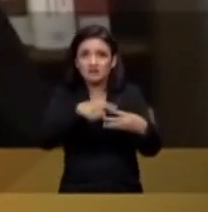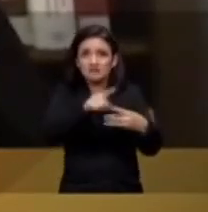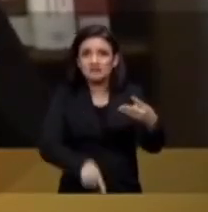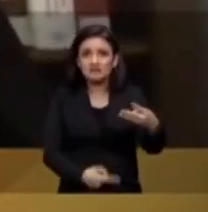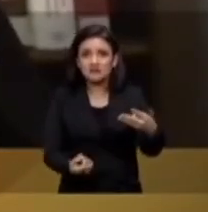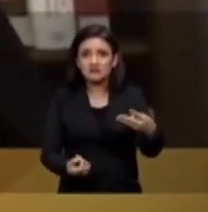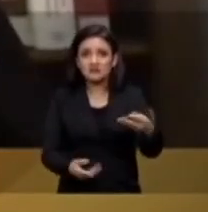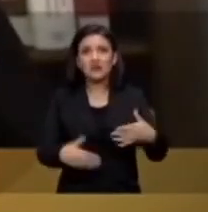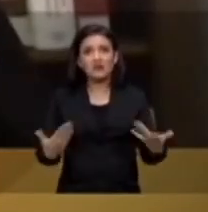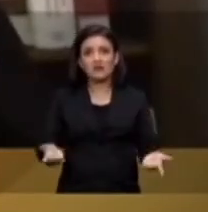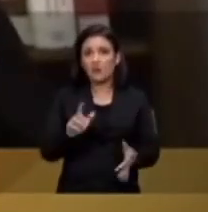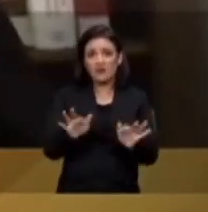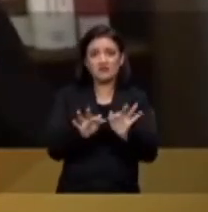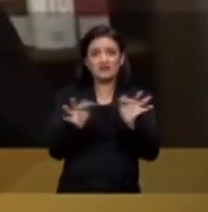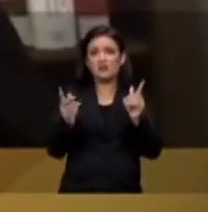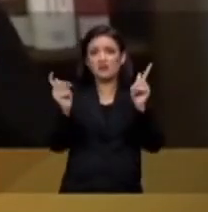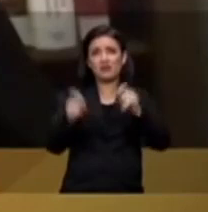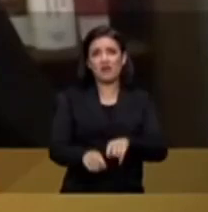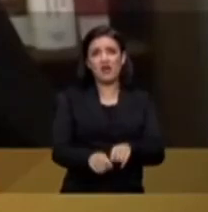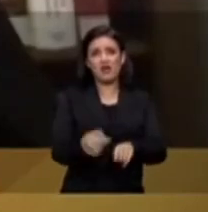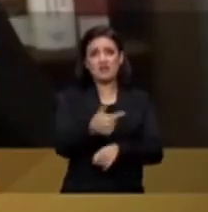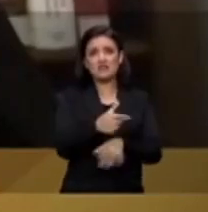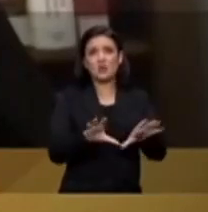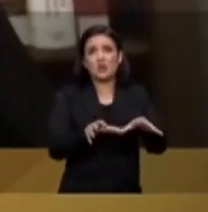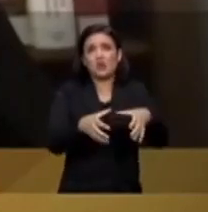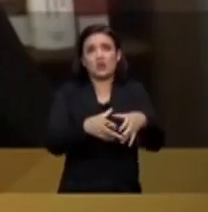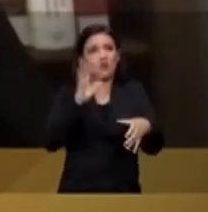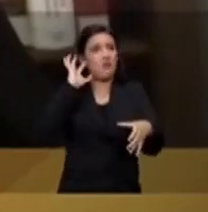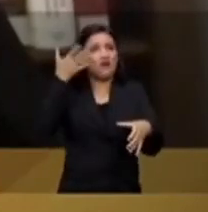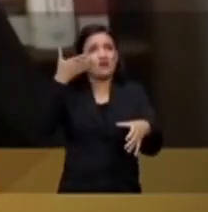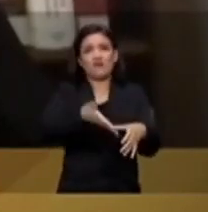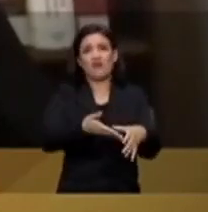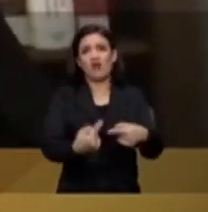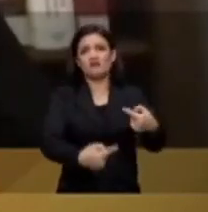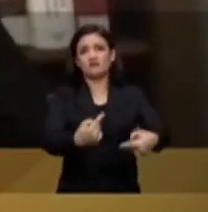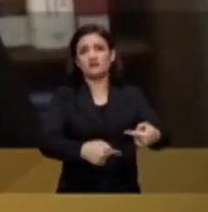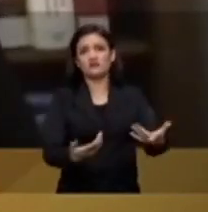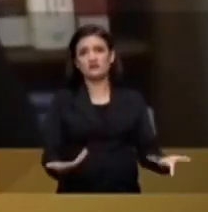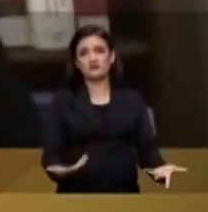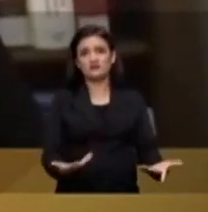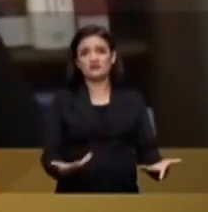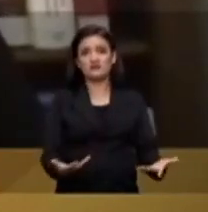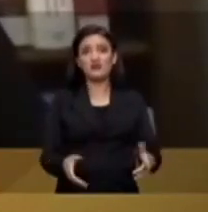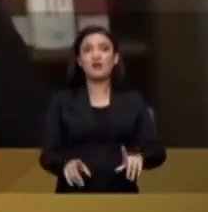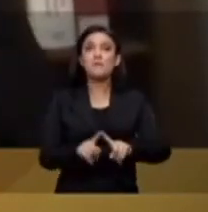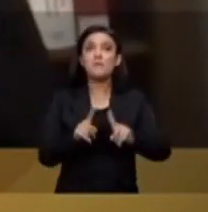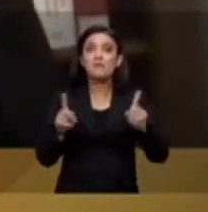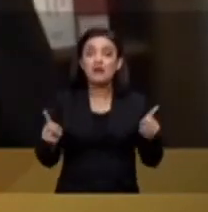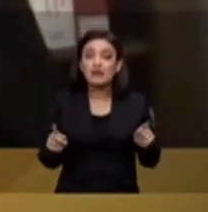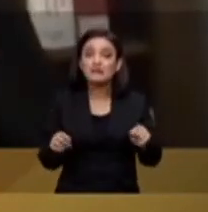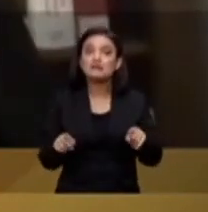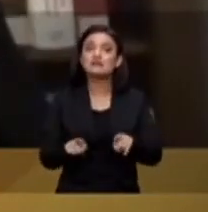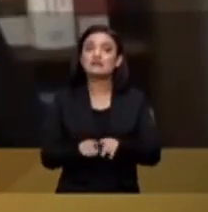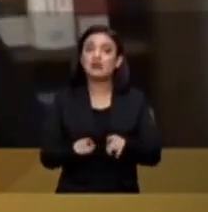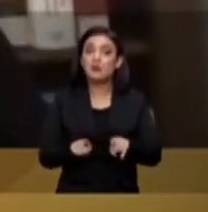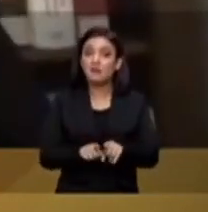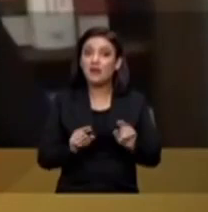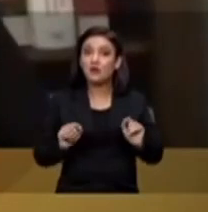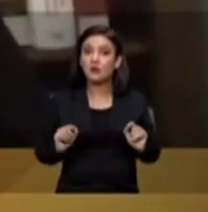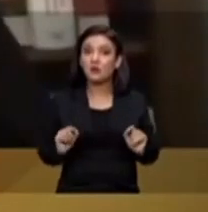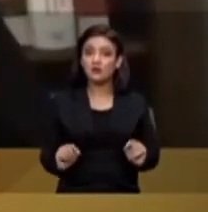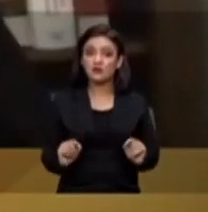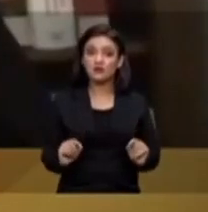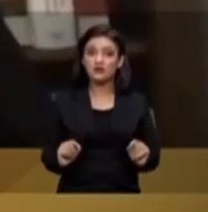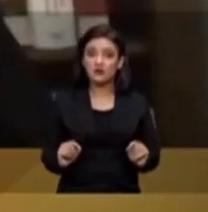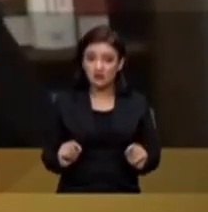sido decidida no âmbito da segunda turma. Mas não é só, digo eu, para além da preclusão